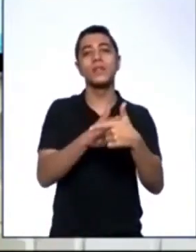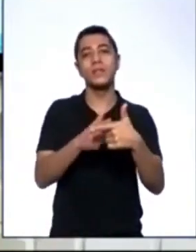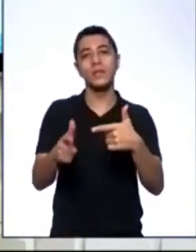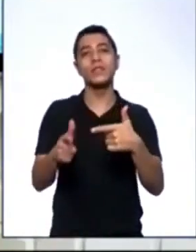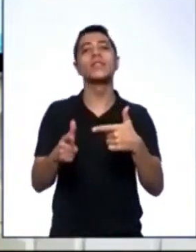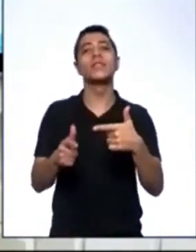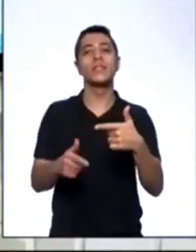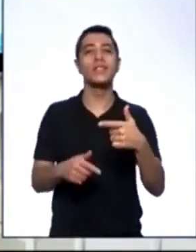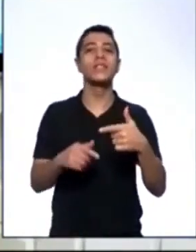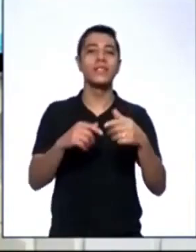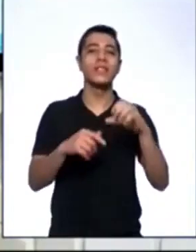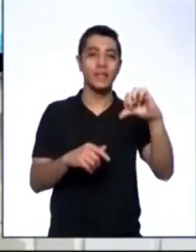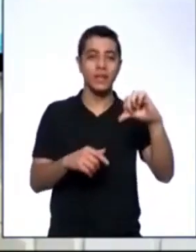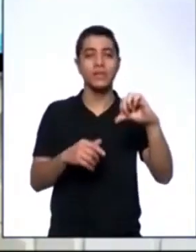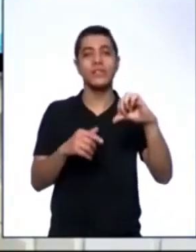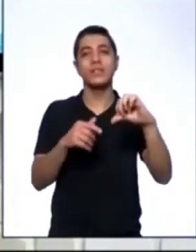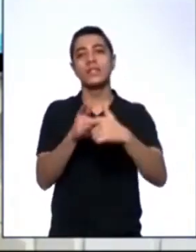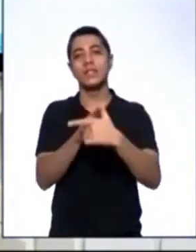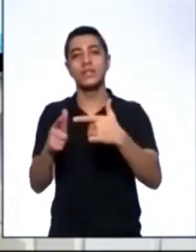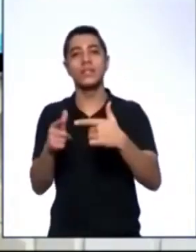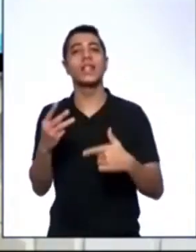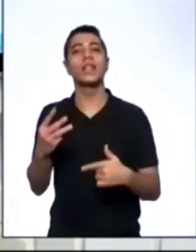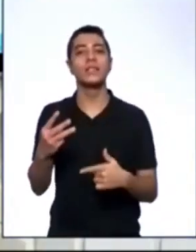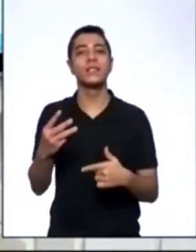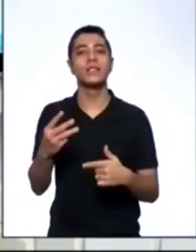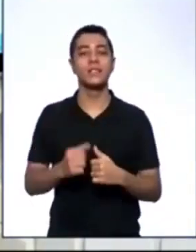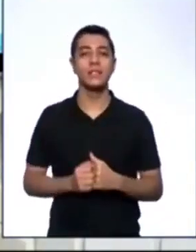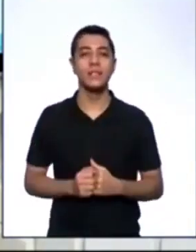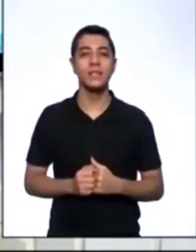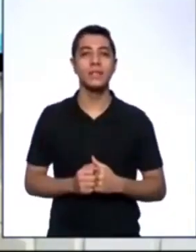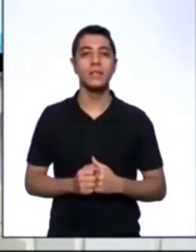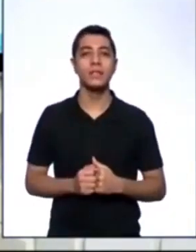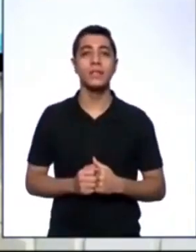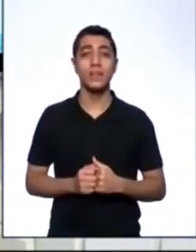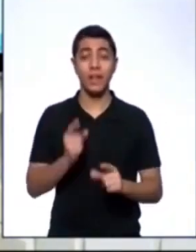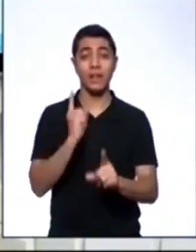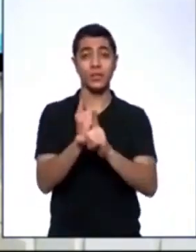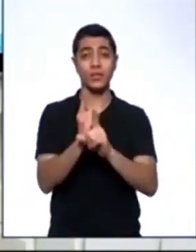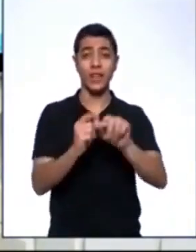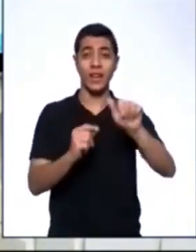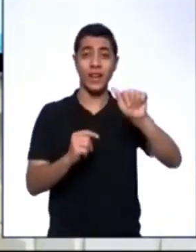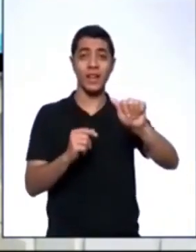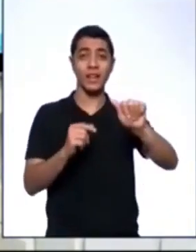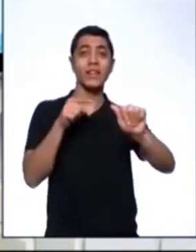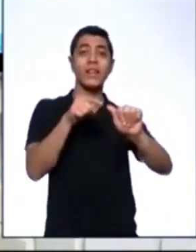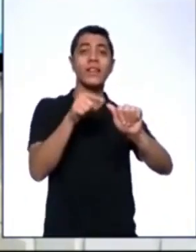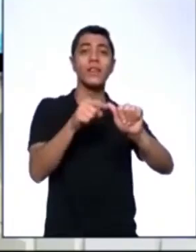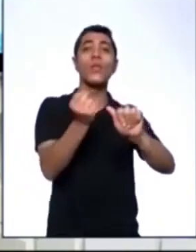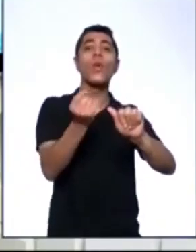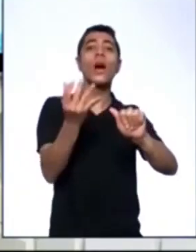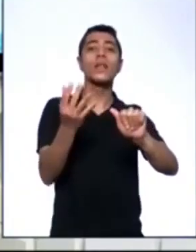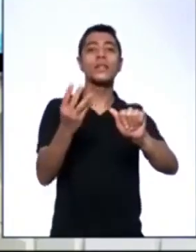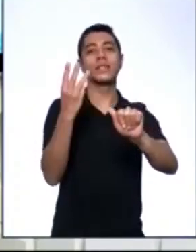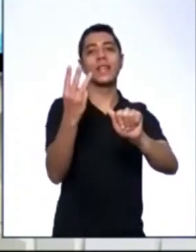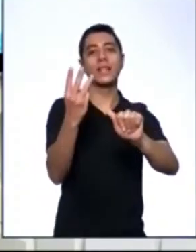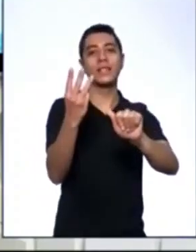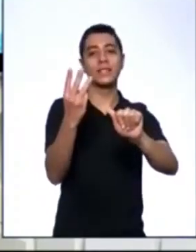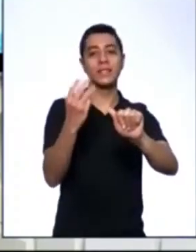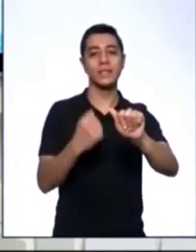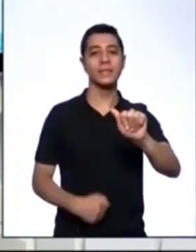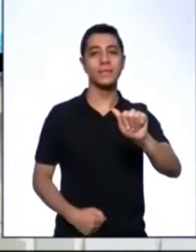o ar e três o coeficiente angular da reta vai triste por quê Porque eu te ensinei que